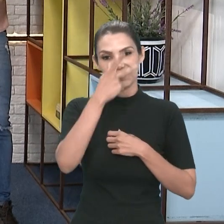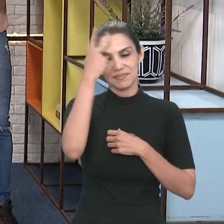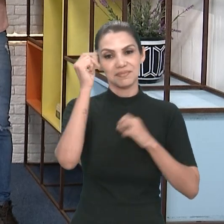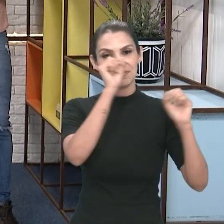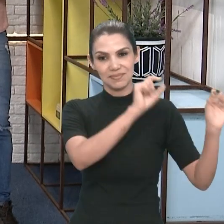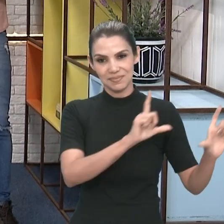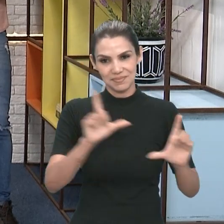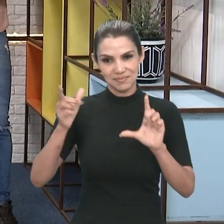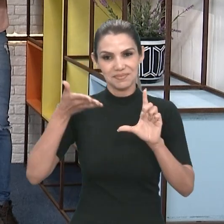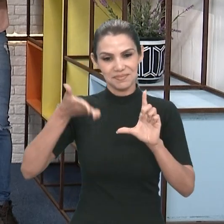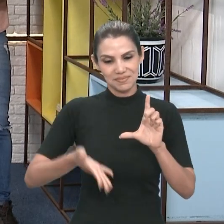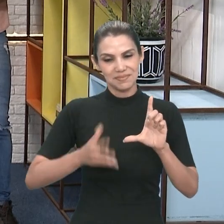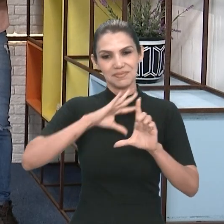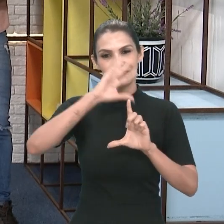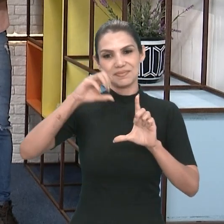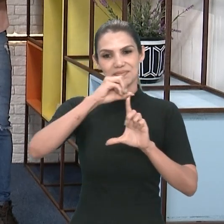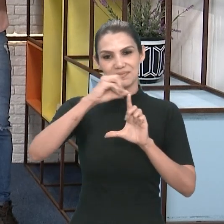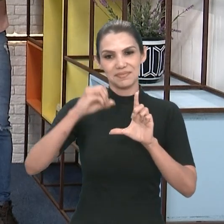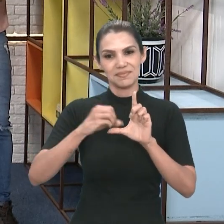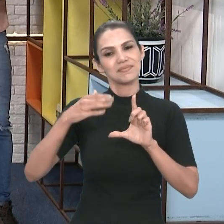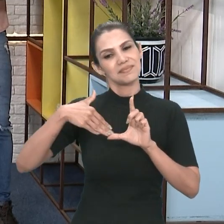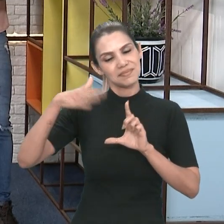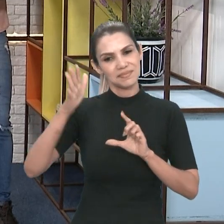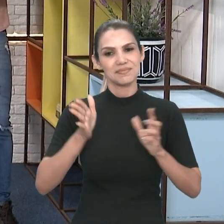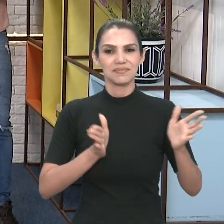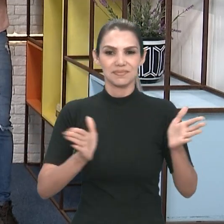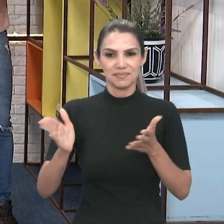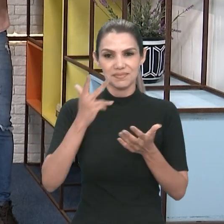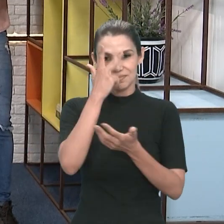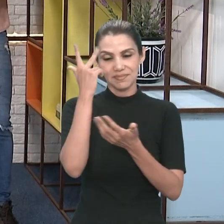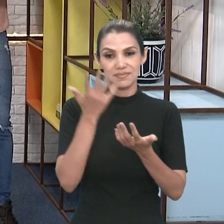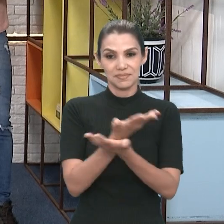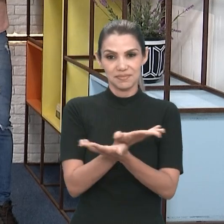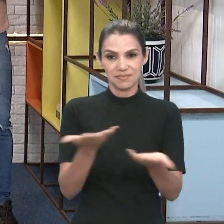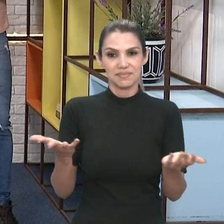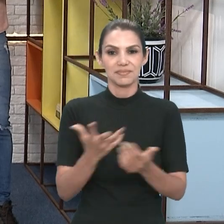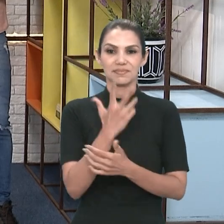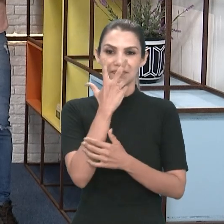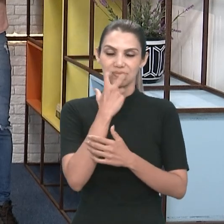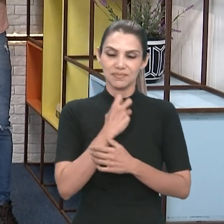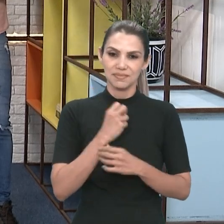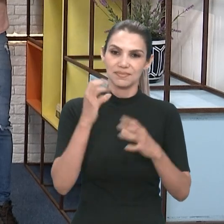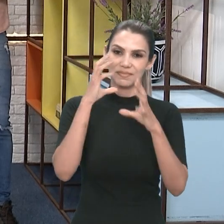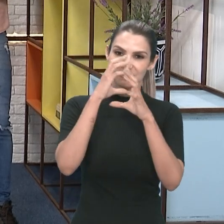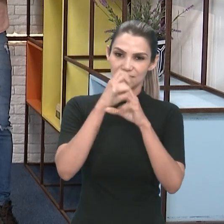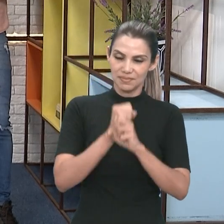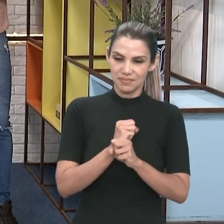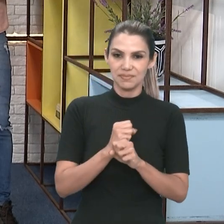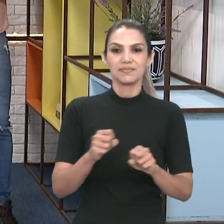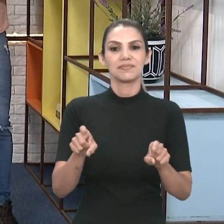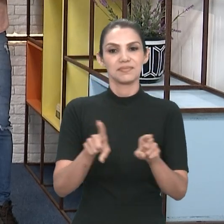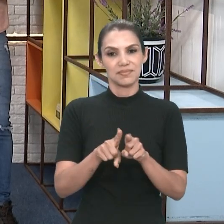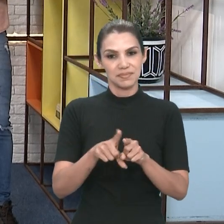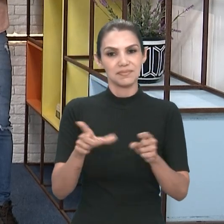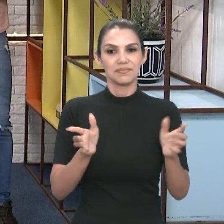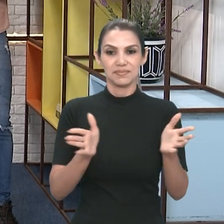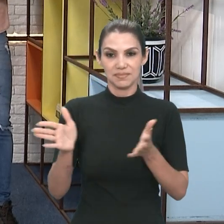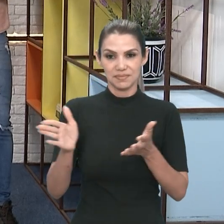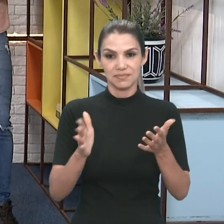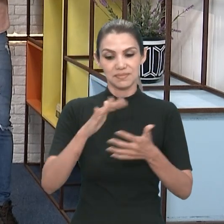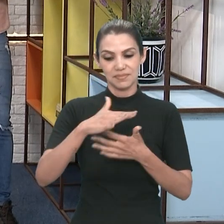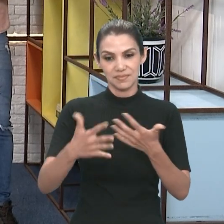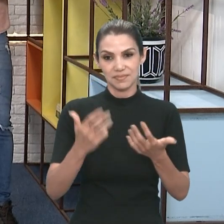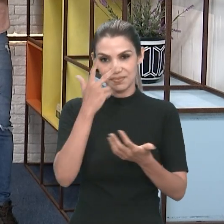de todas as pessoas que aparecem aqui na telinha para tornar a programação mais acessível ao nosso público cego e de baixa visão, além